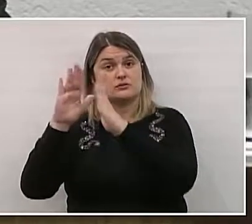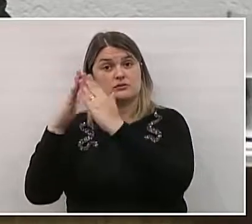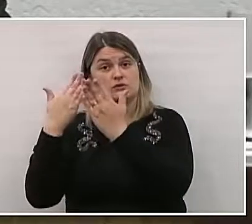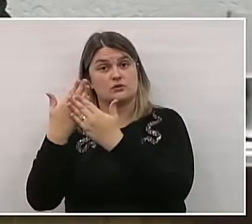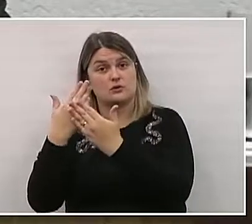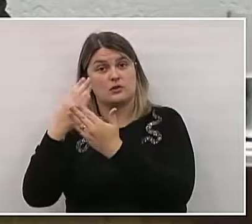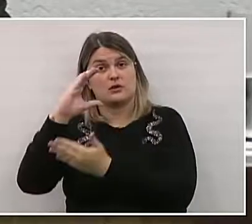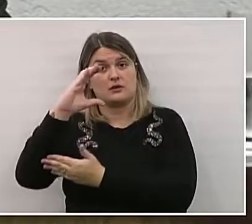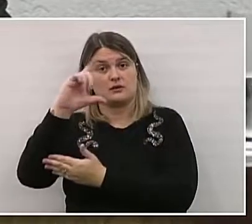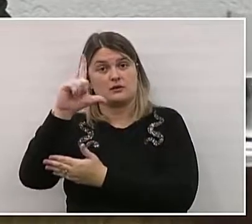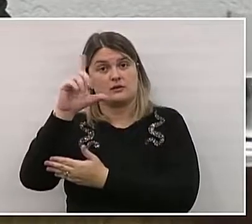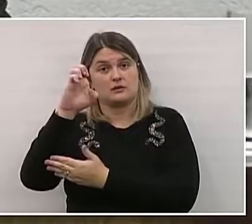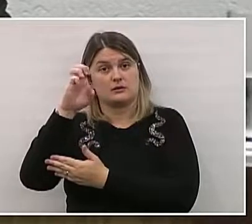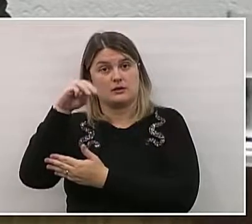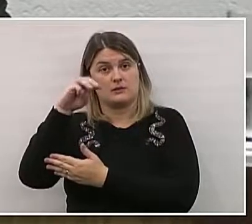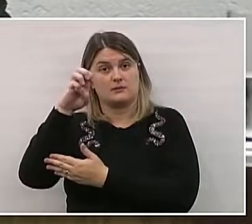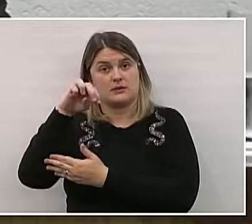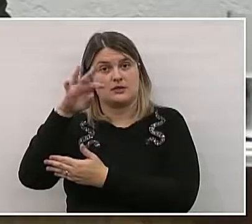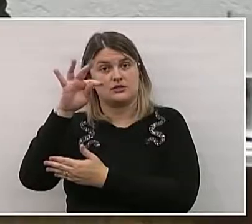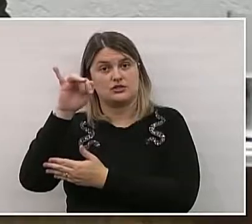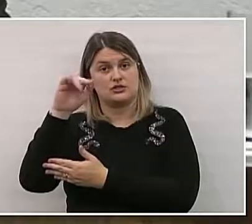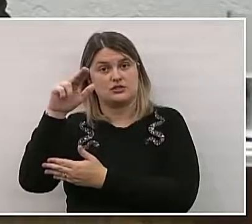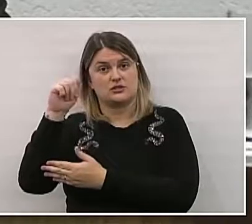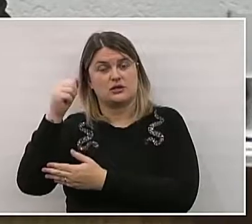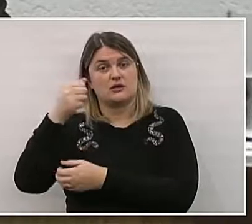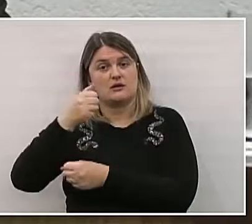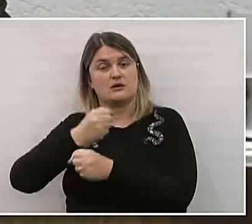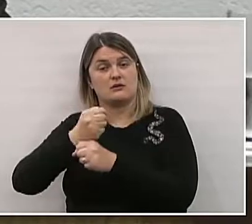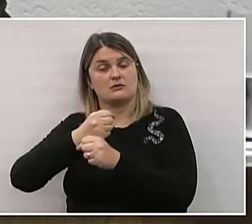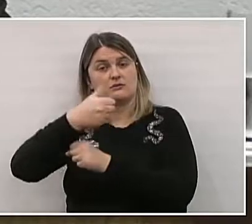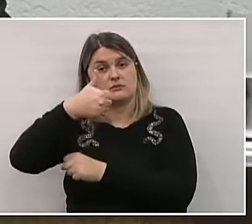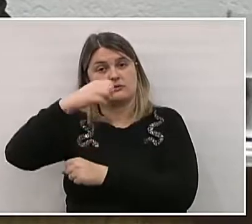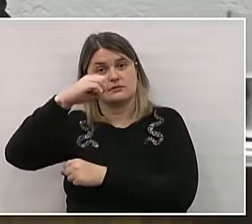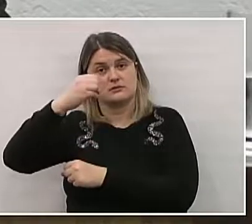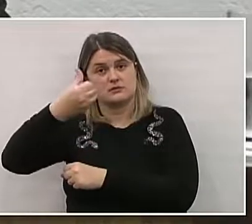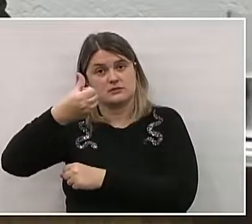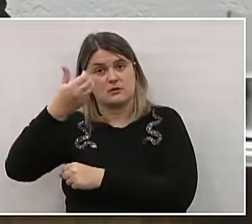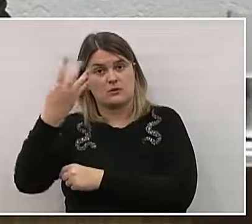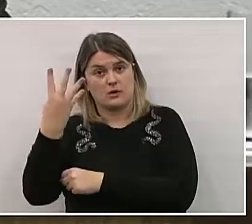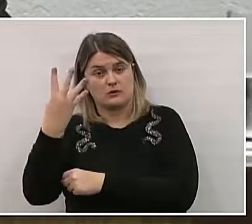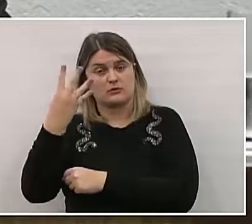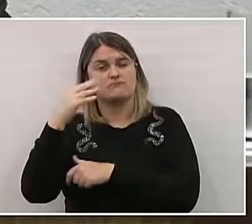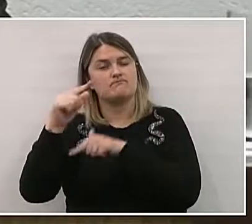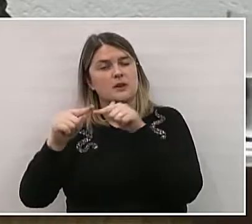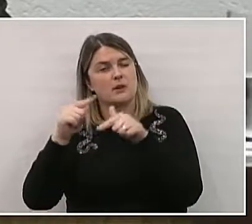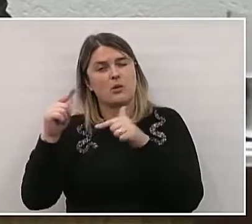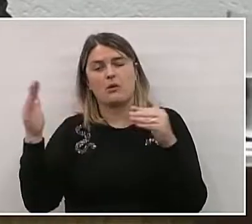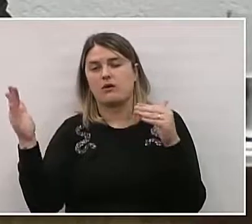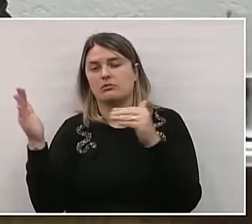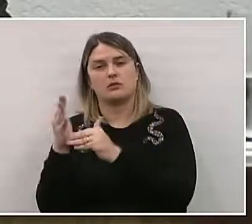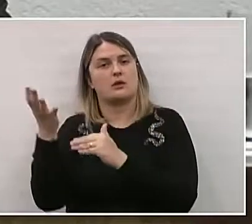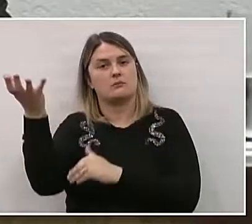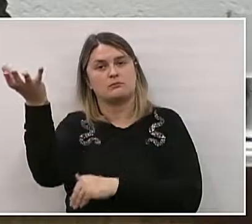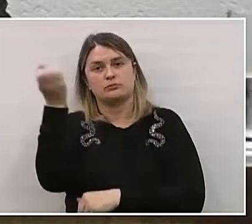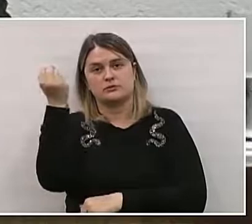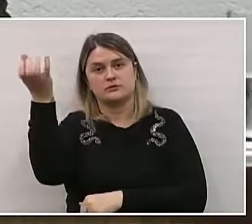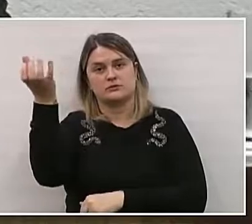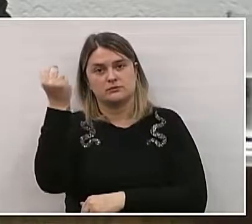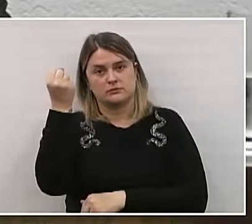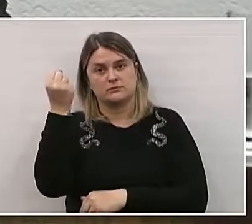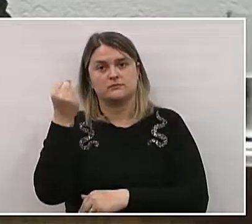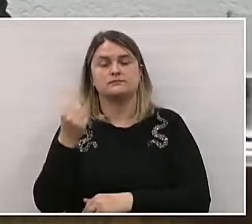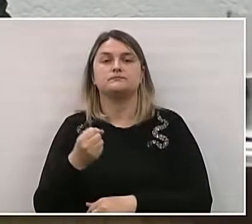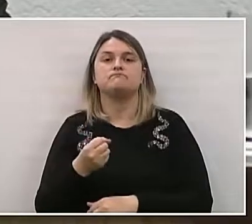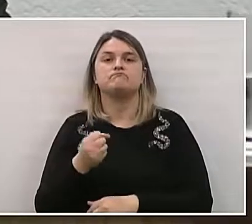Clementina Lona Costa no ano de 1964, onde trabalhou até se aposentar. O que